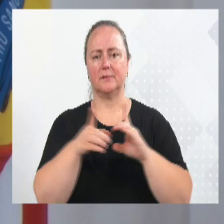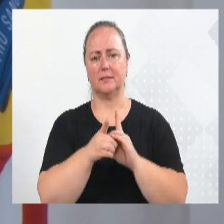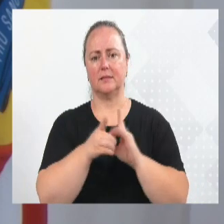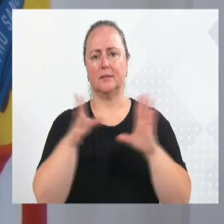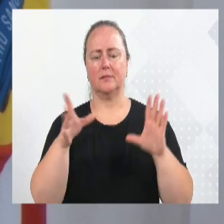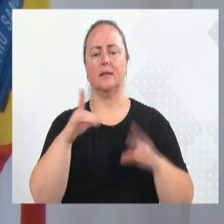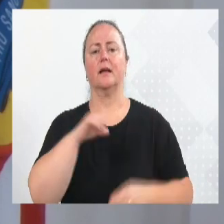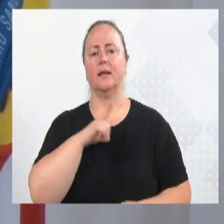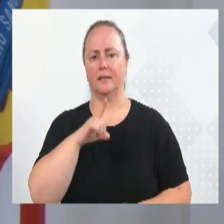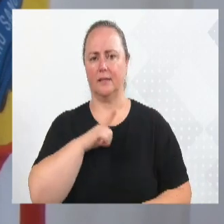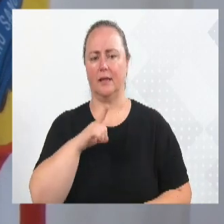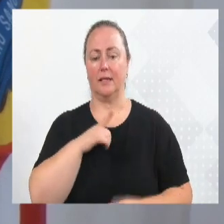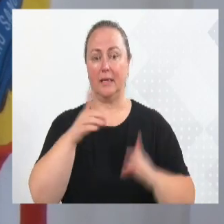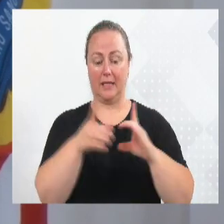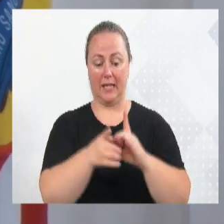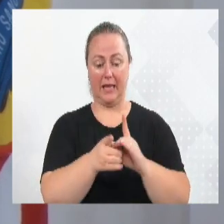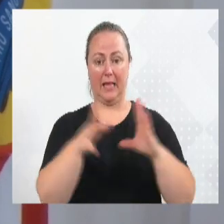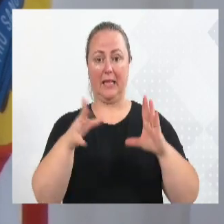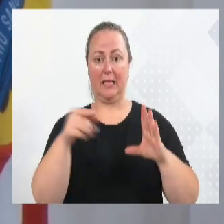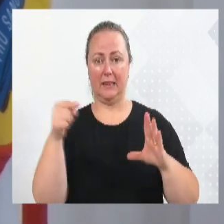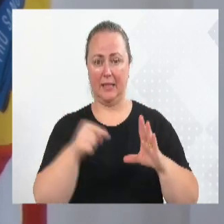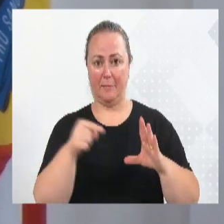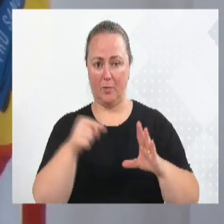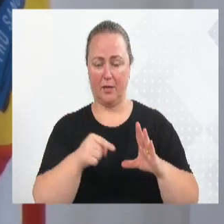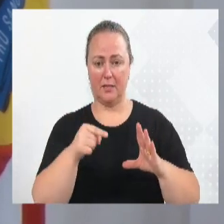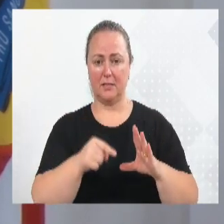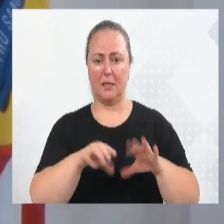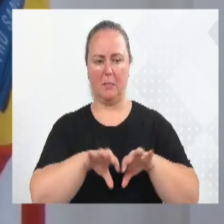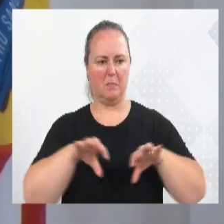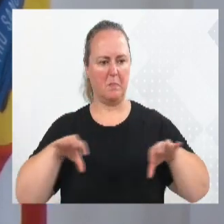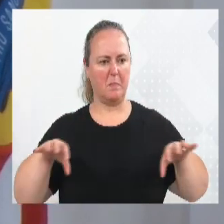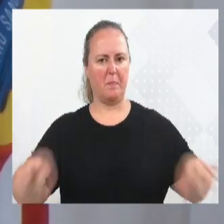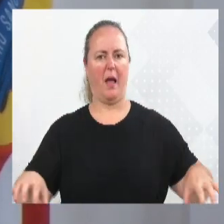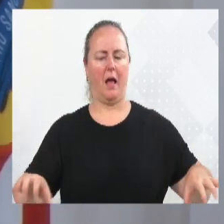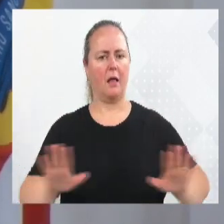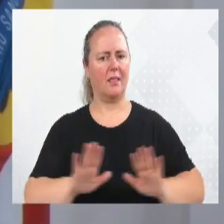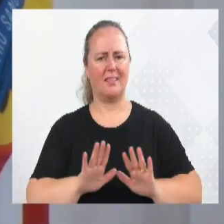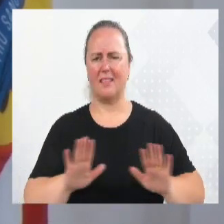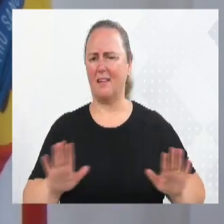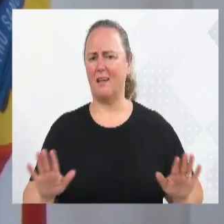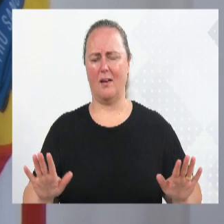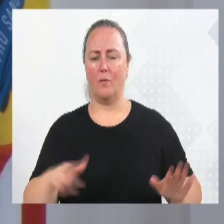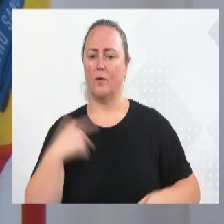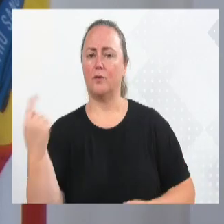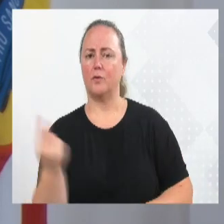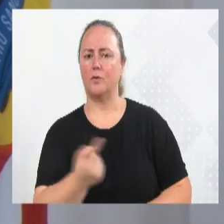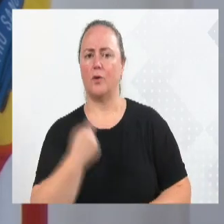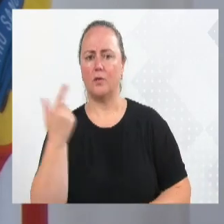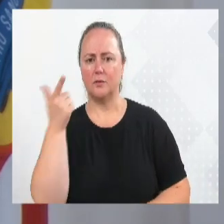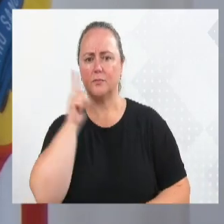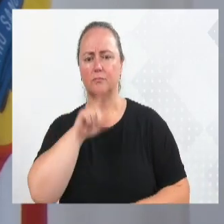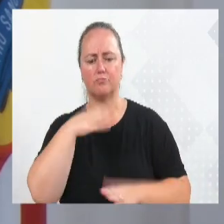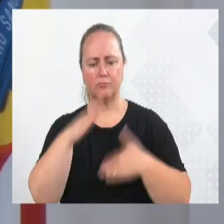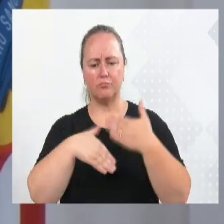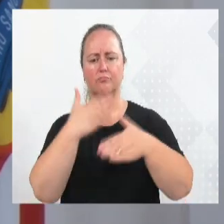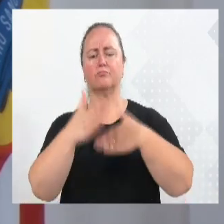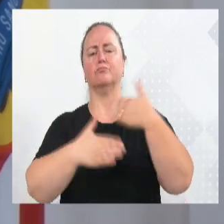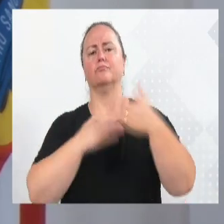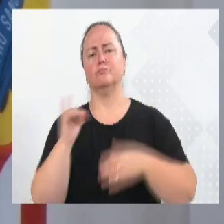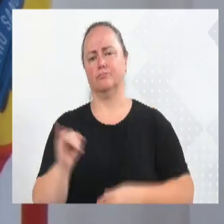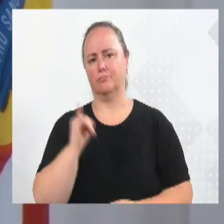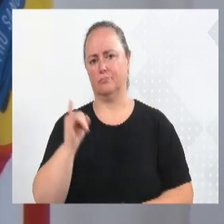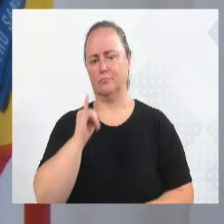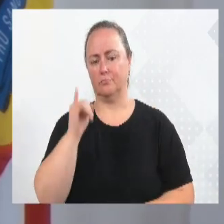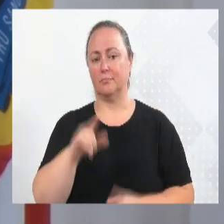é na democracia sem os extremismos sem o radicalismo que a gente vai conseguir construir os avanços necessários